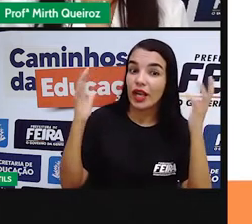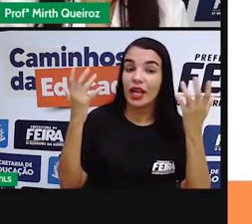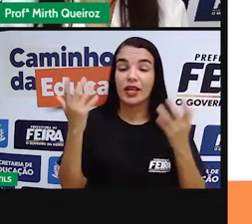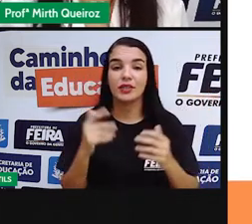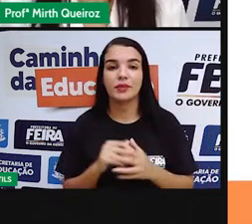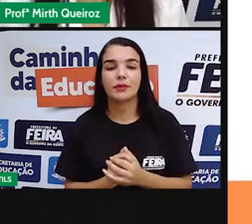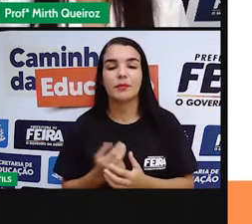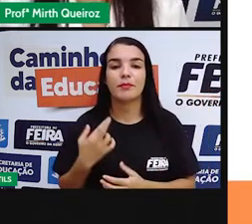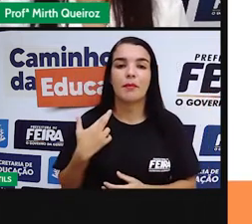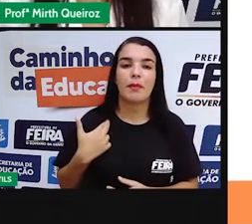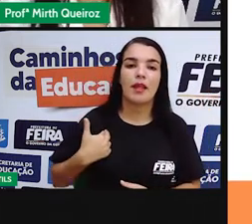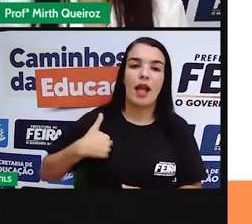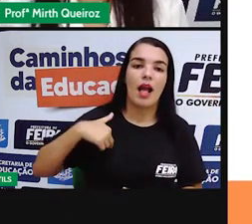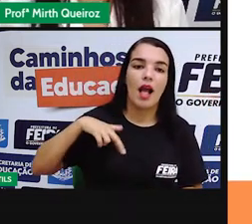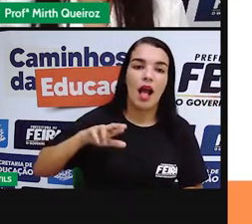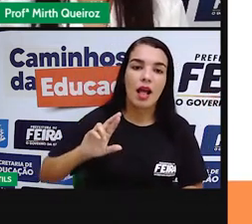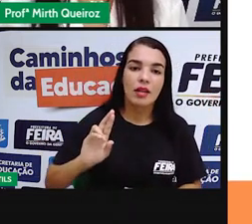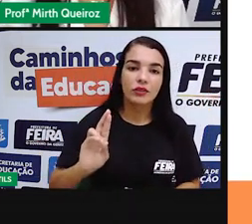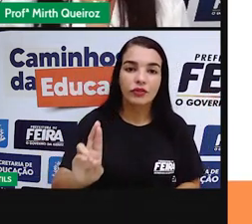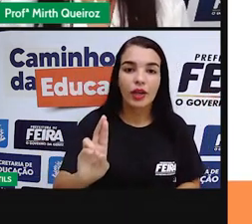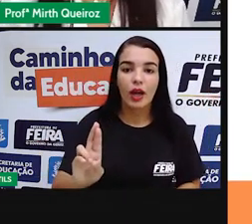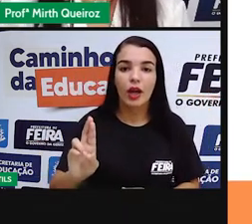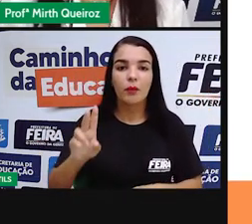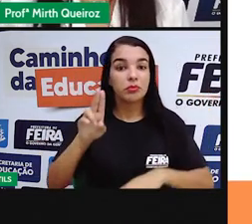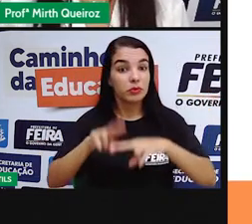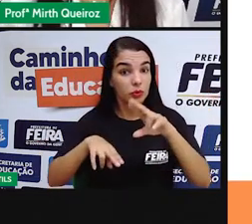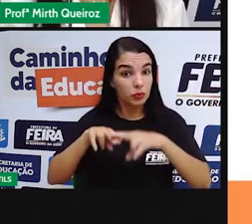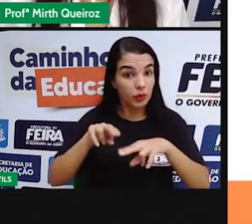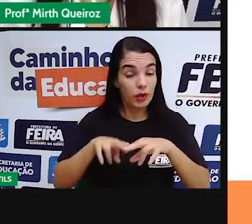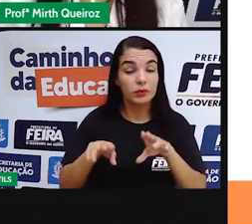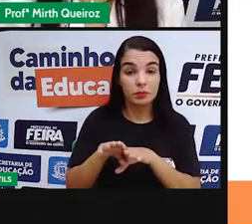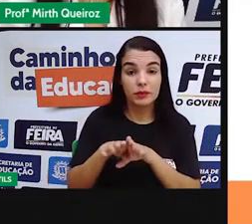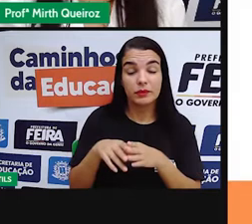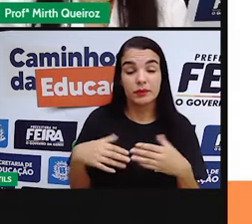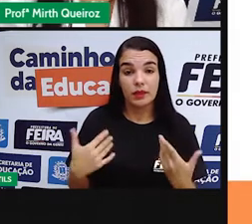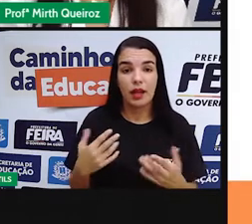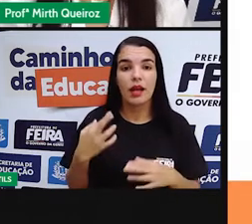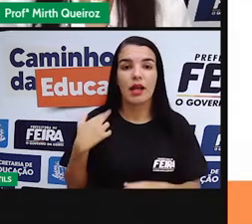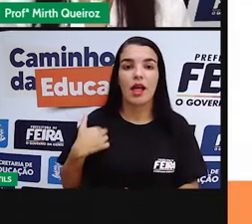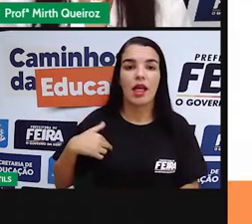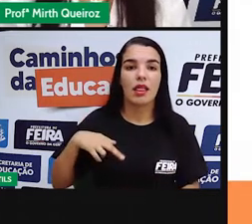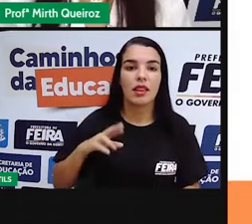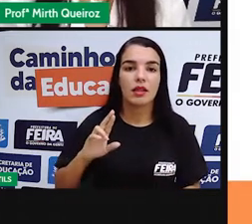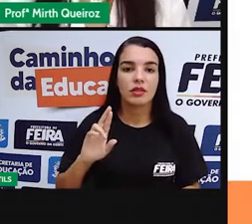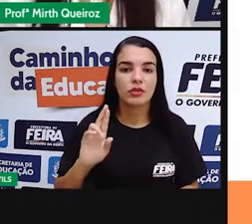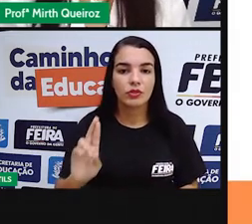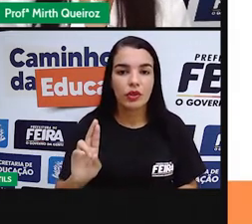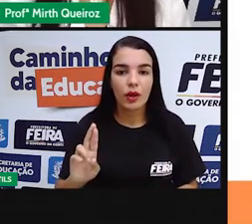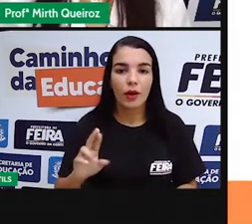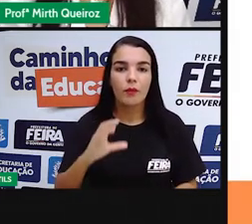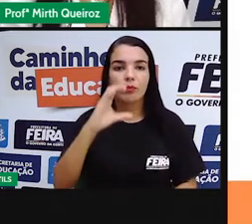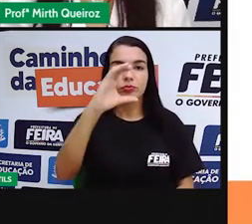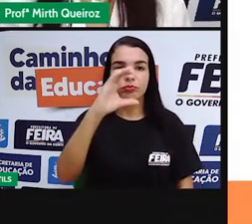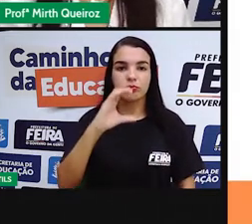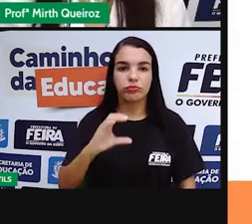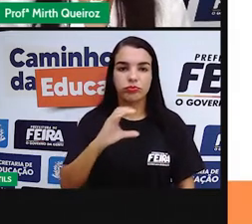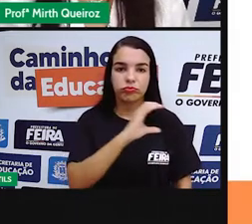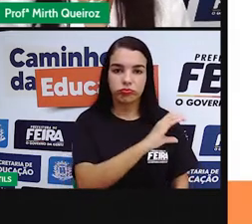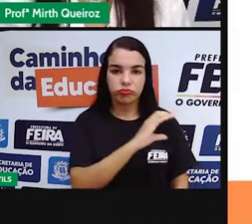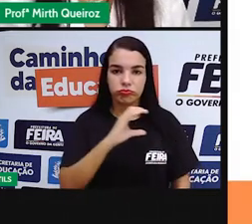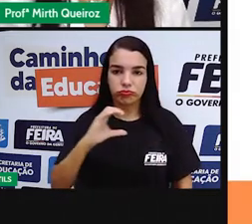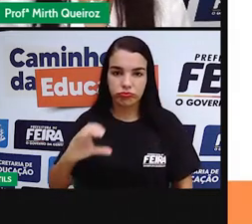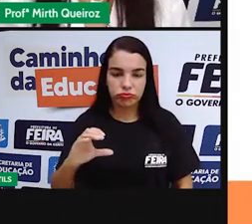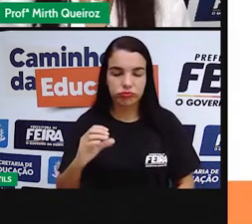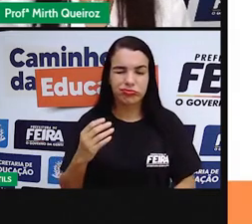deles, os festejos, como é o caso do próprio São João, a religião, o cristianismo, né? Inclusive, já desde a época